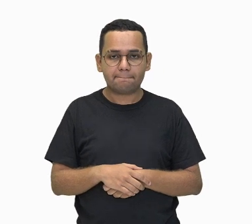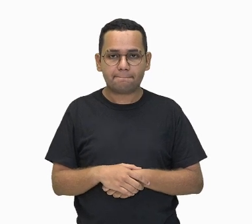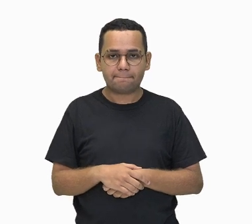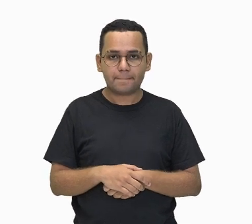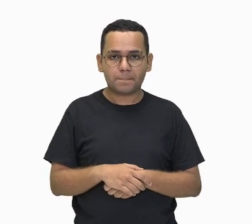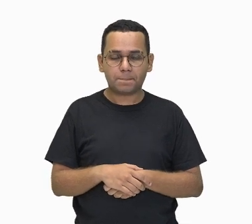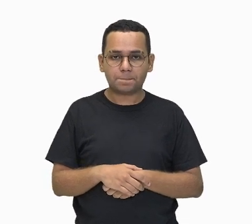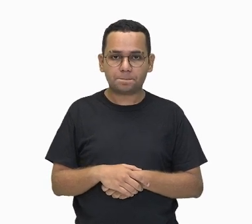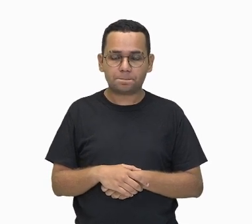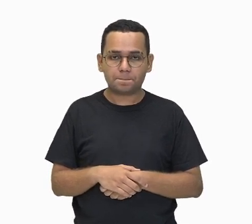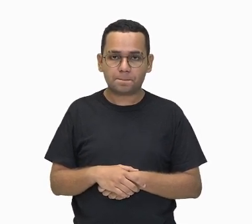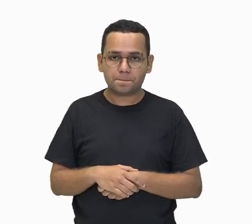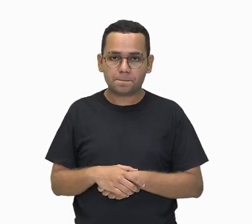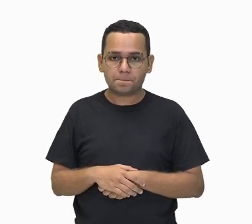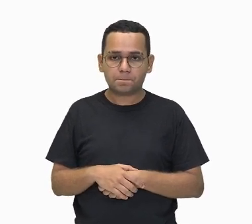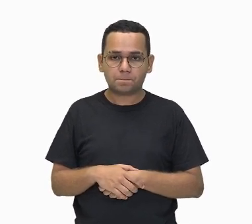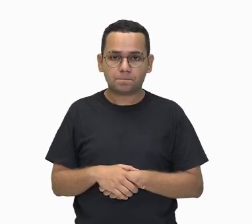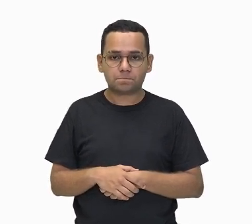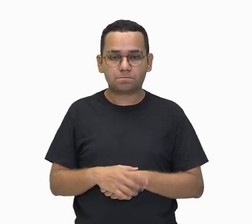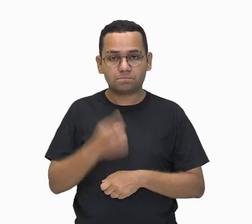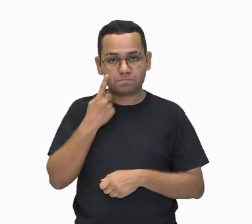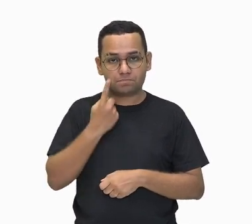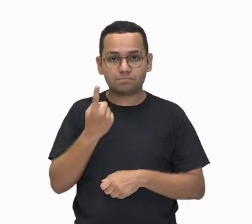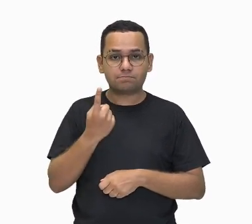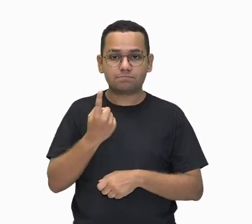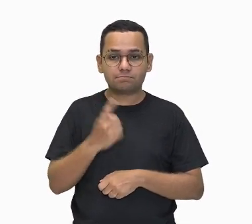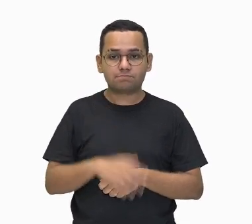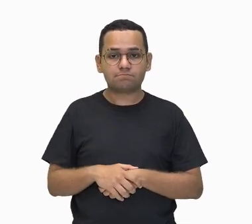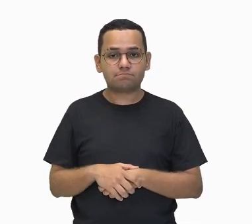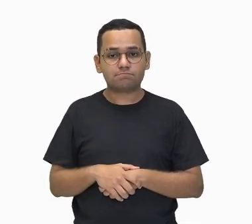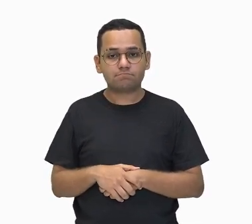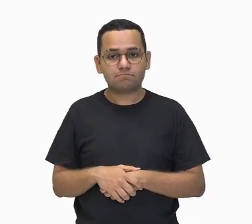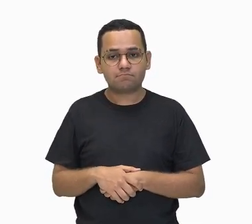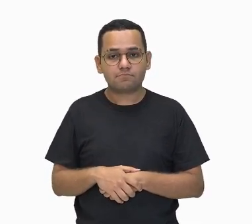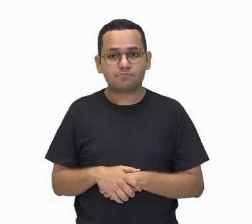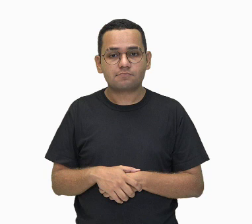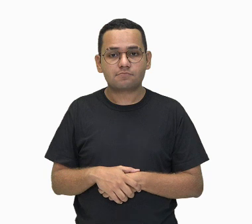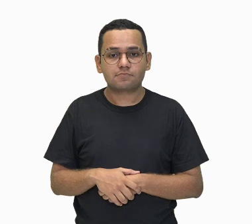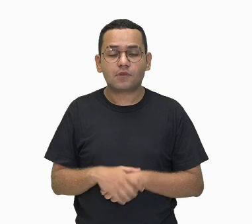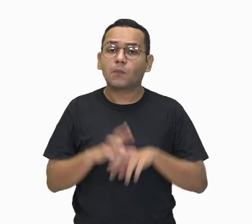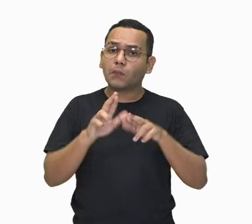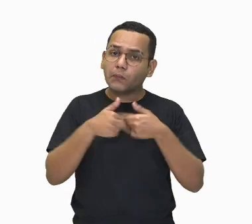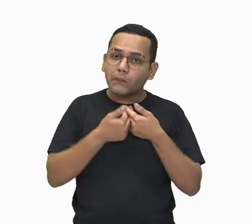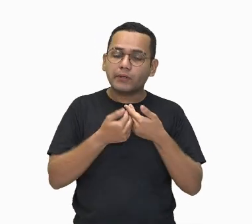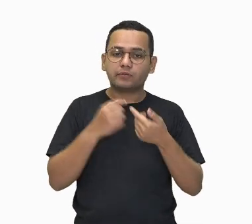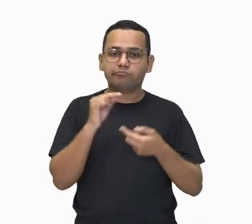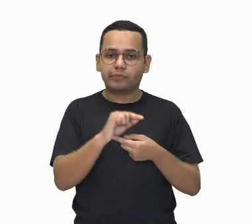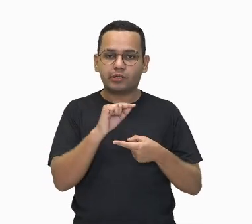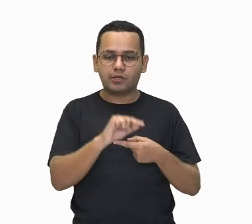nosso exemplo 2, né? O resultado disso já é